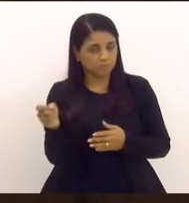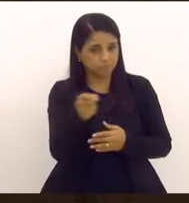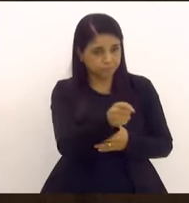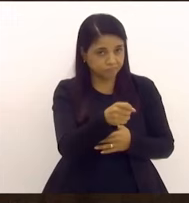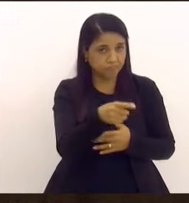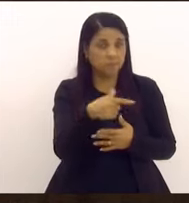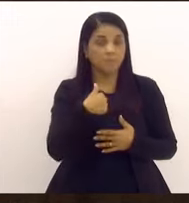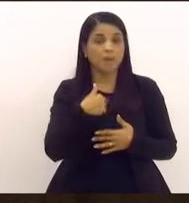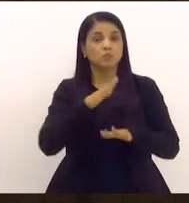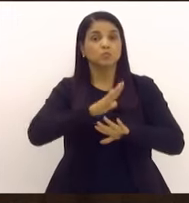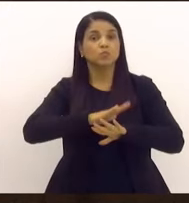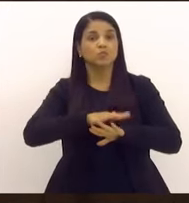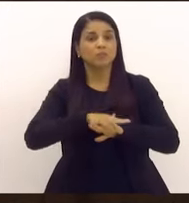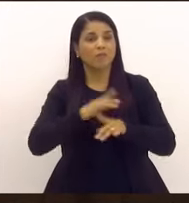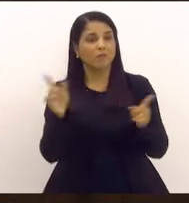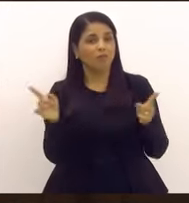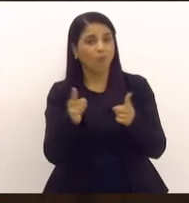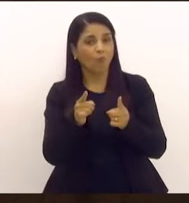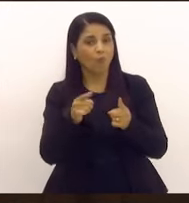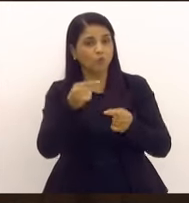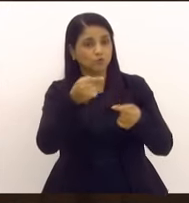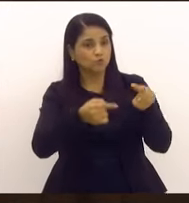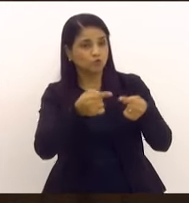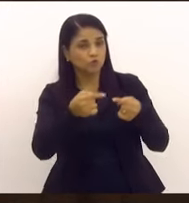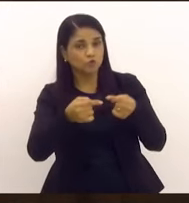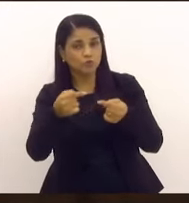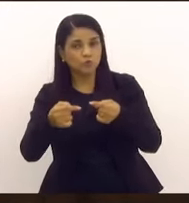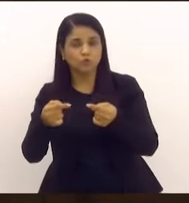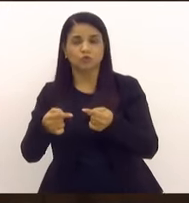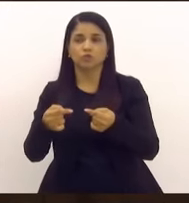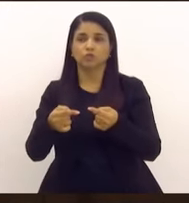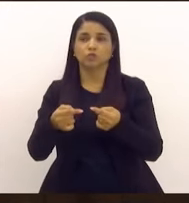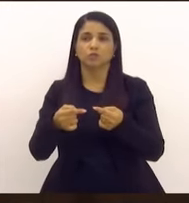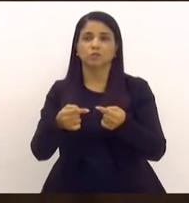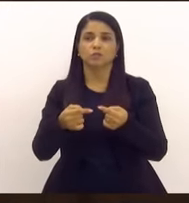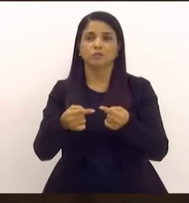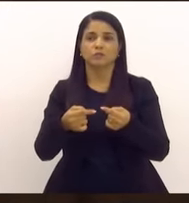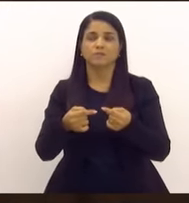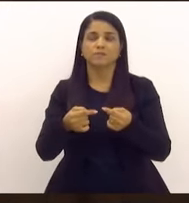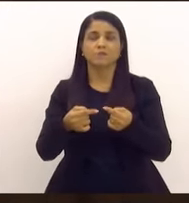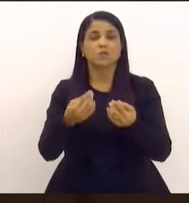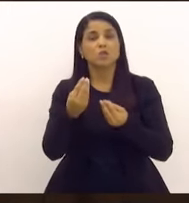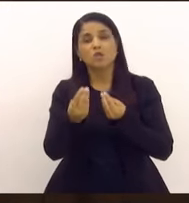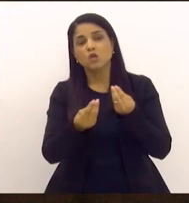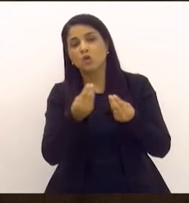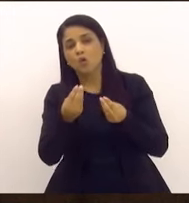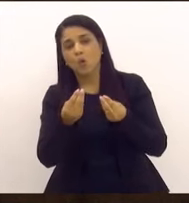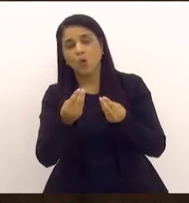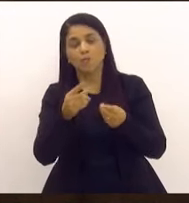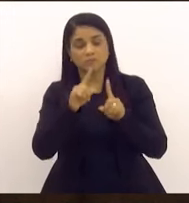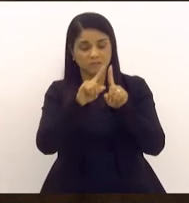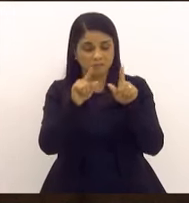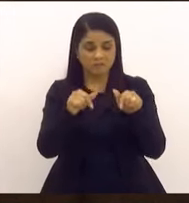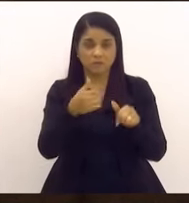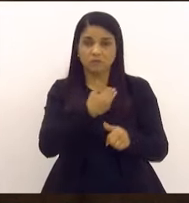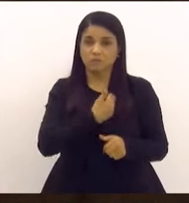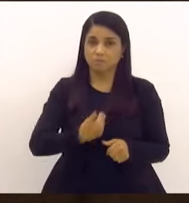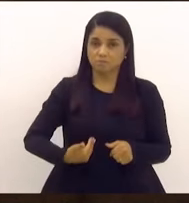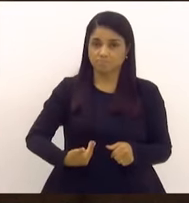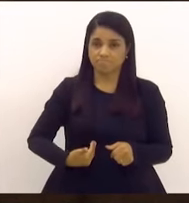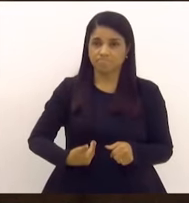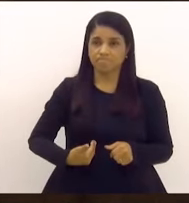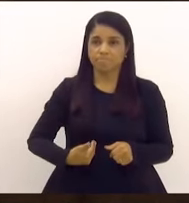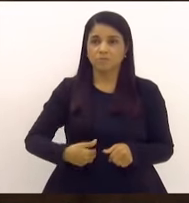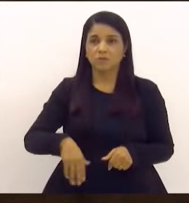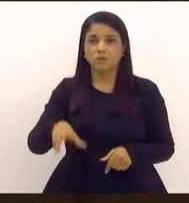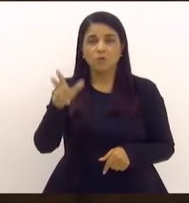conta desse tempo e a falta de tempo para a gente debater e como isso foi feito, como servidora pública que sou, eu, ao